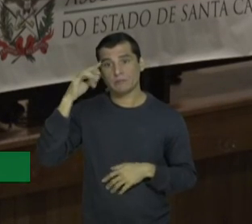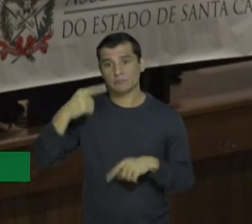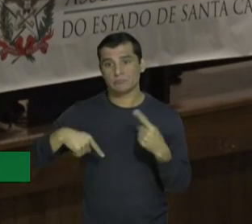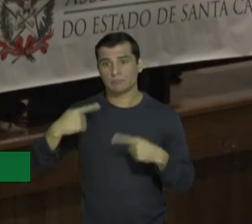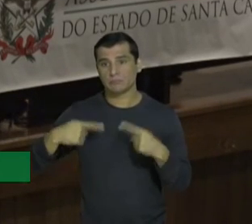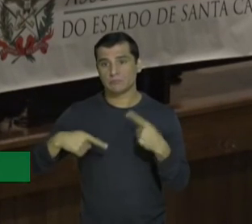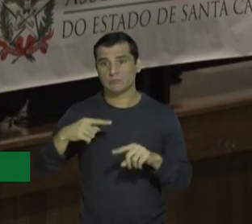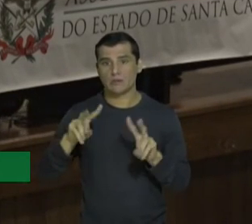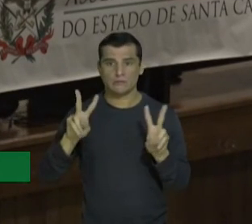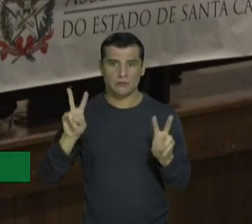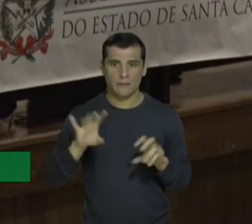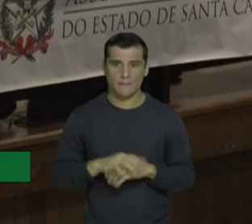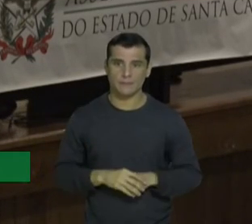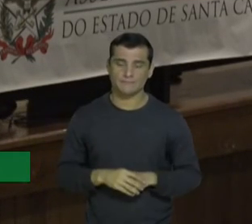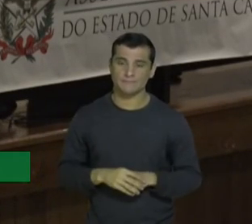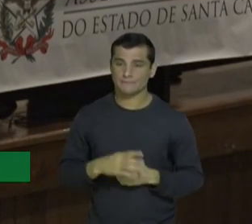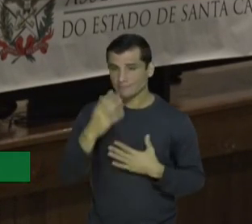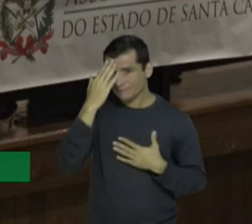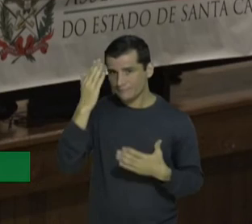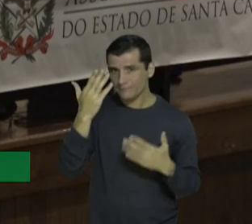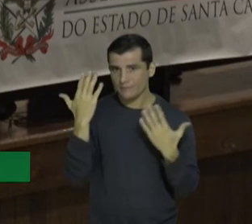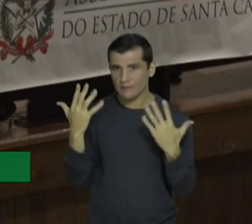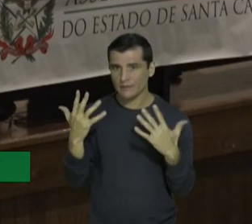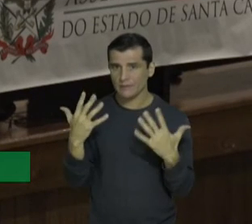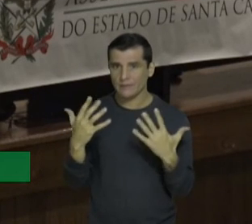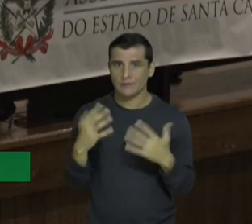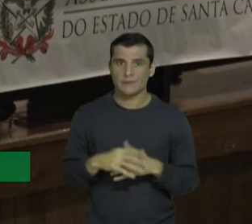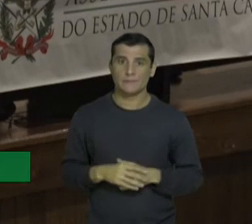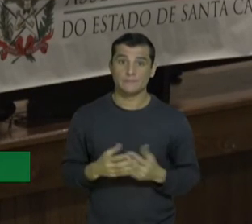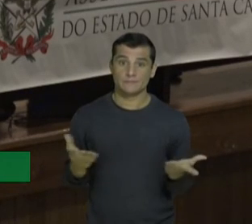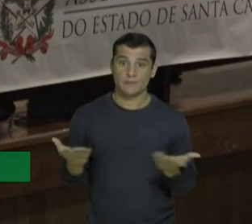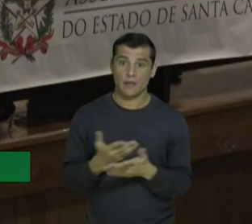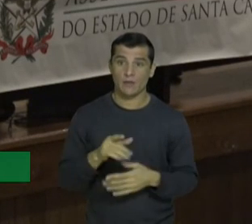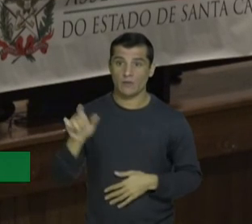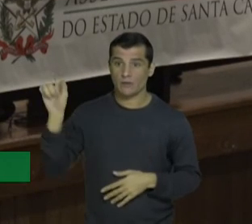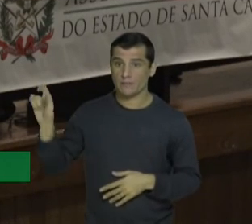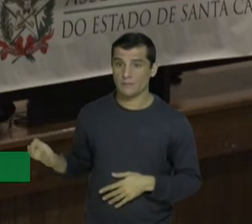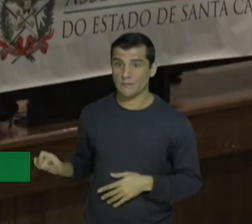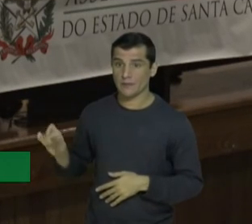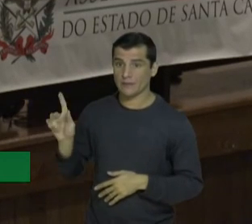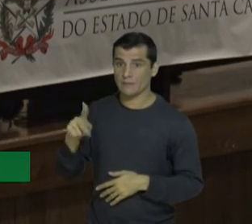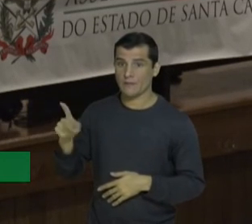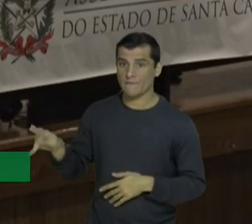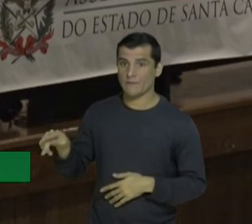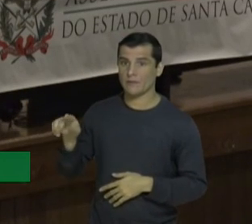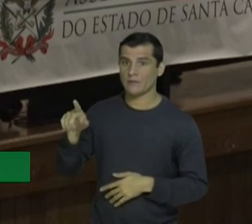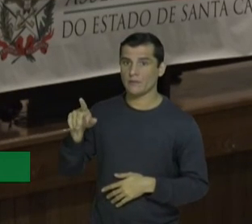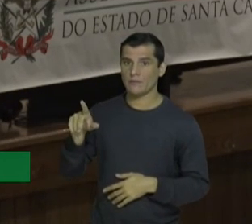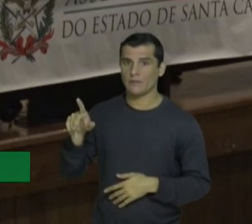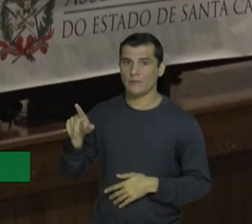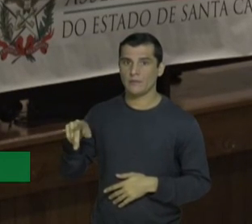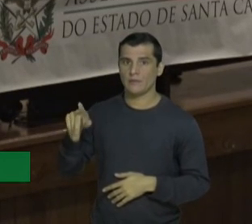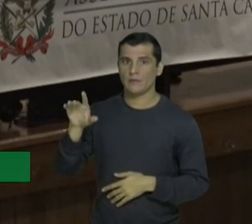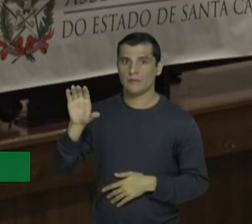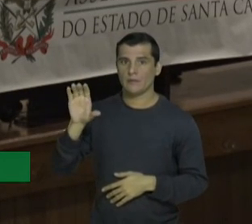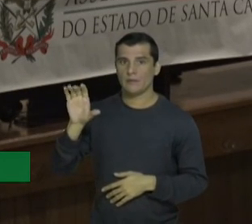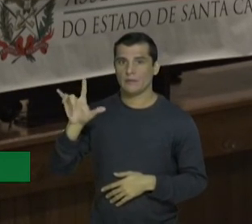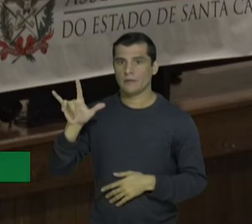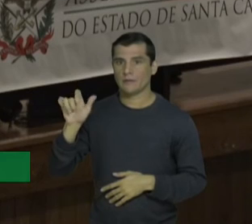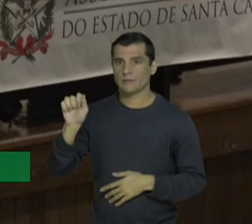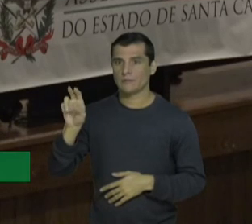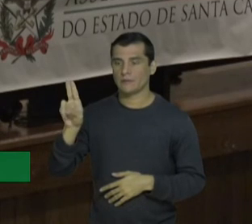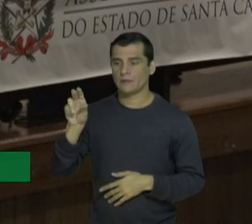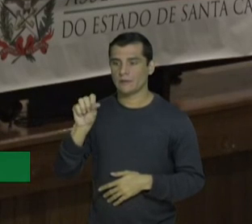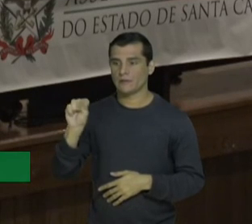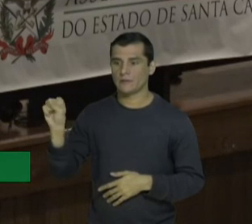Ricardo eu passo a palavra então Professor Claus Professor Claus é colega da Universidade Federal do departamento de economia do